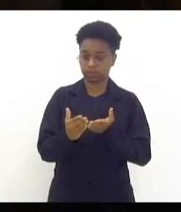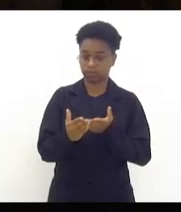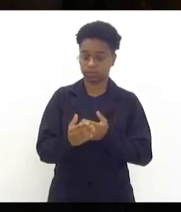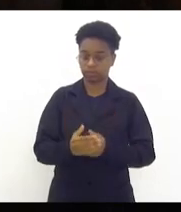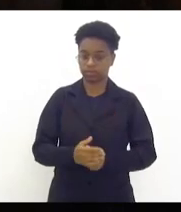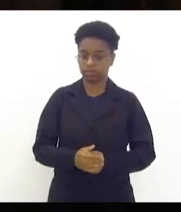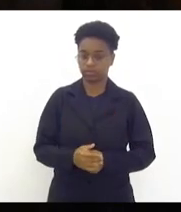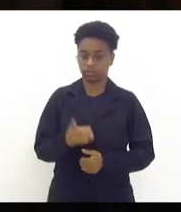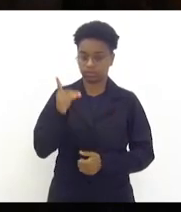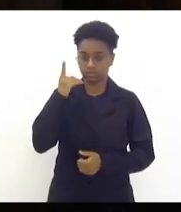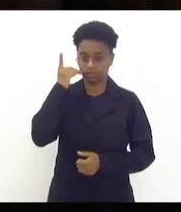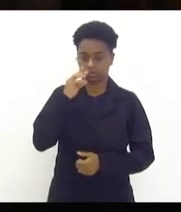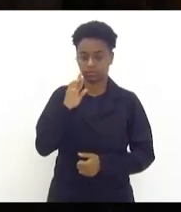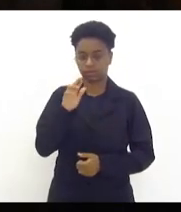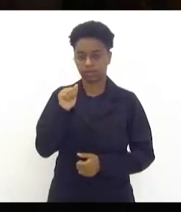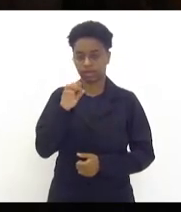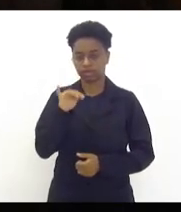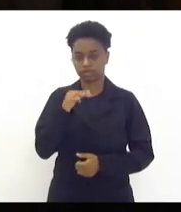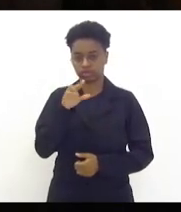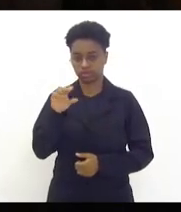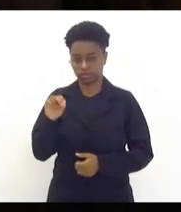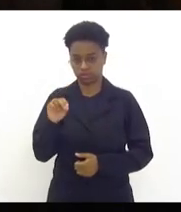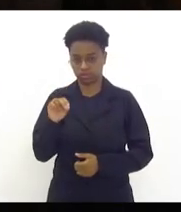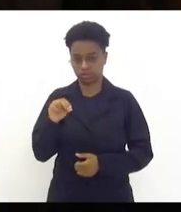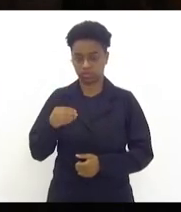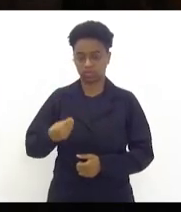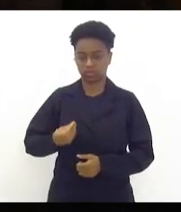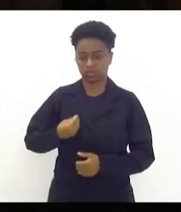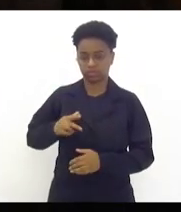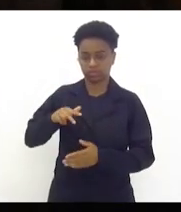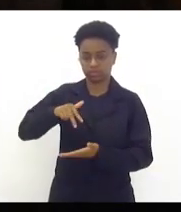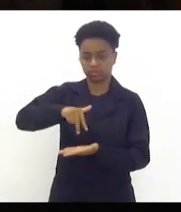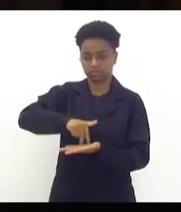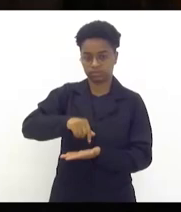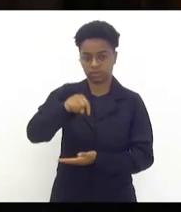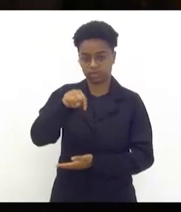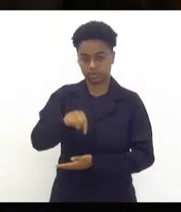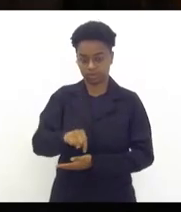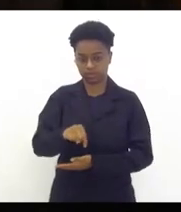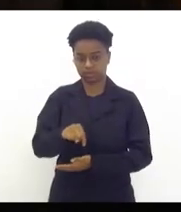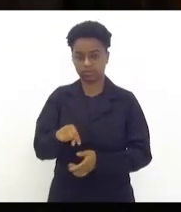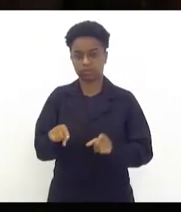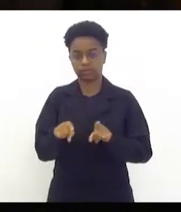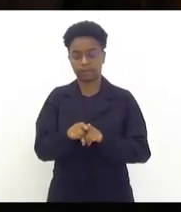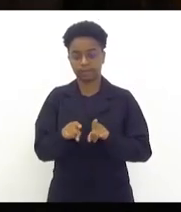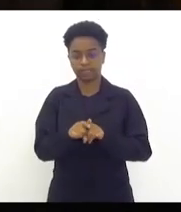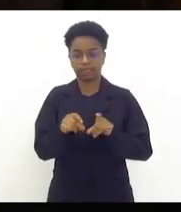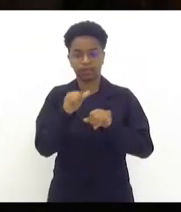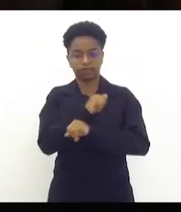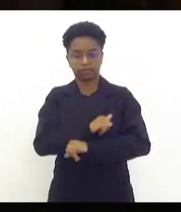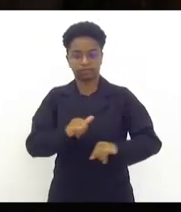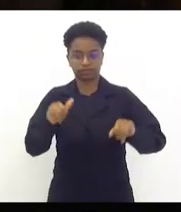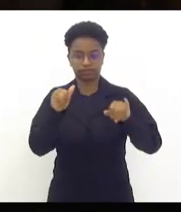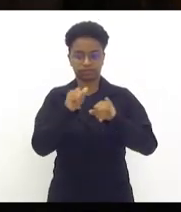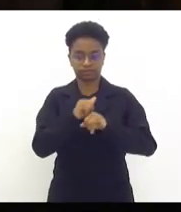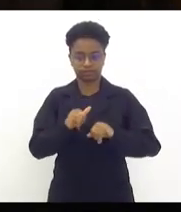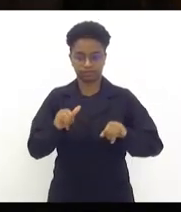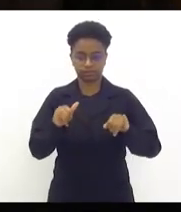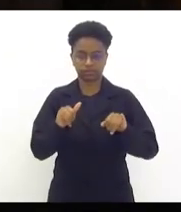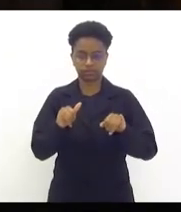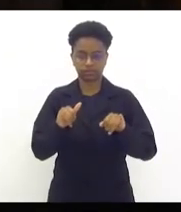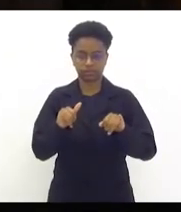deputado Ratinho aqui esteve e se manifestou